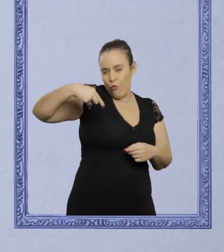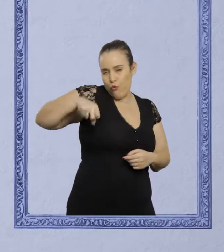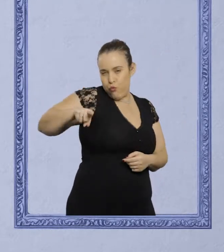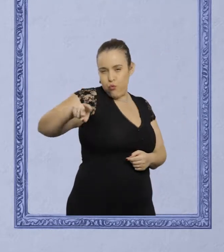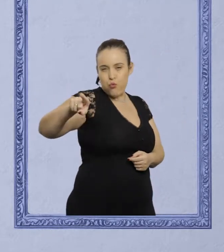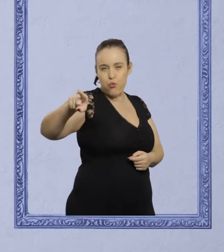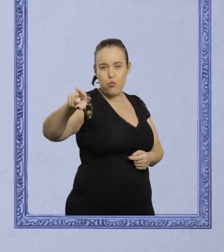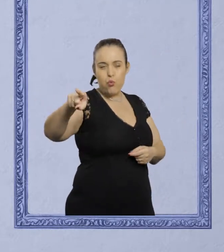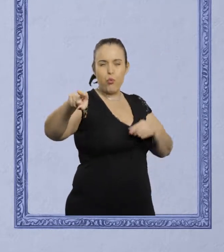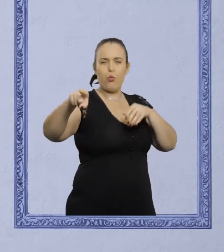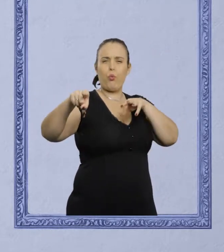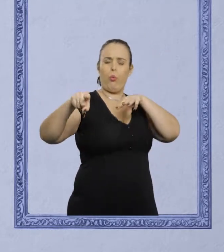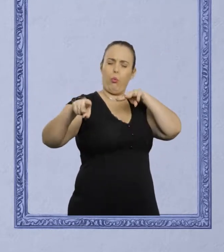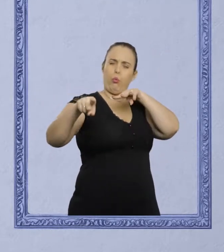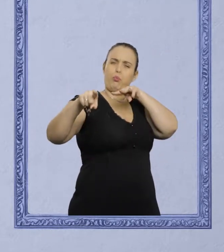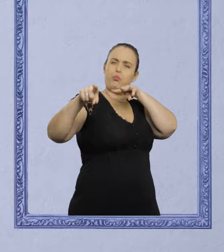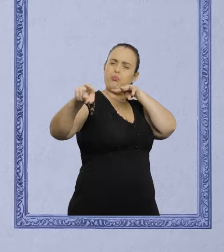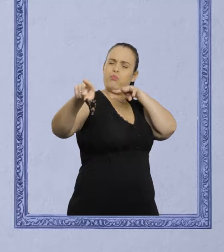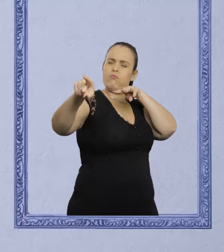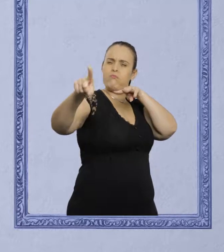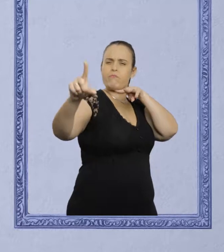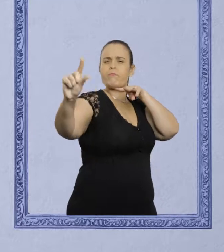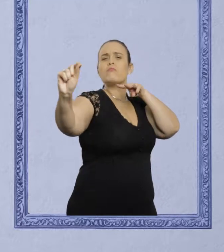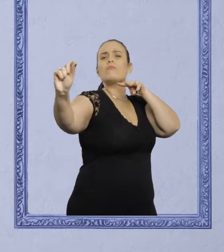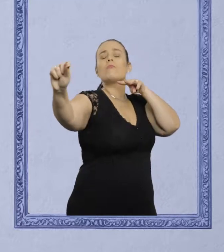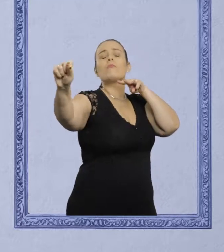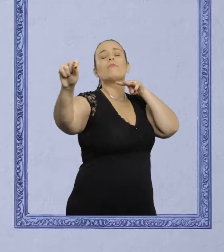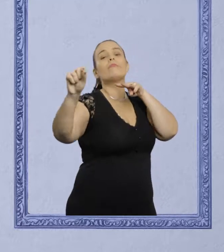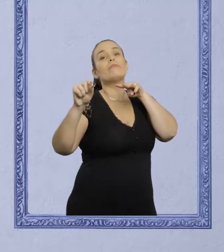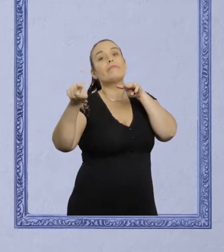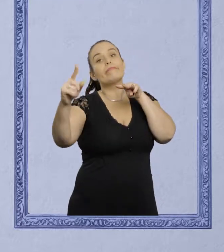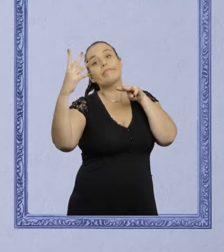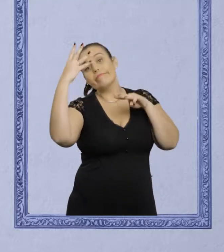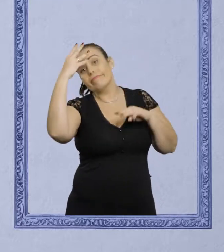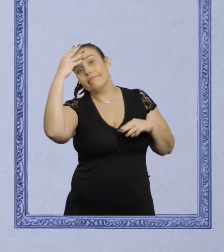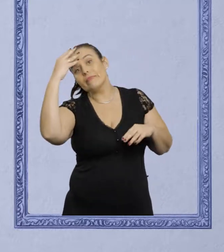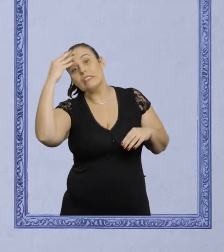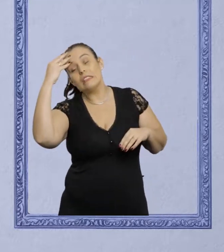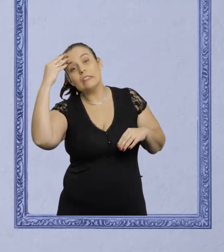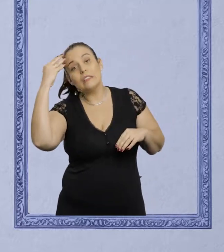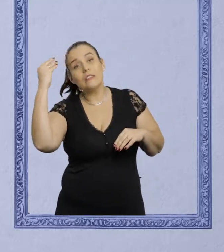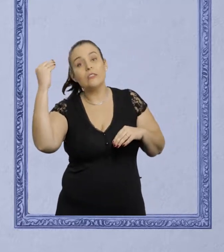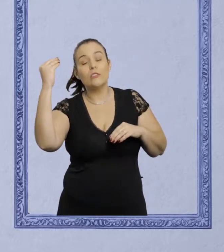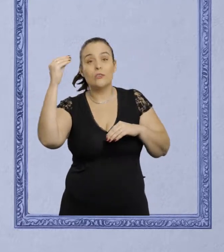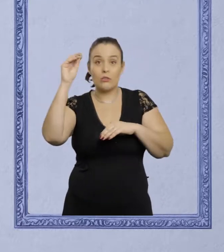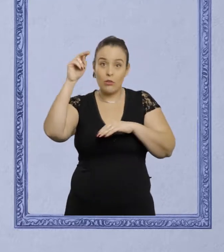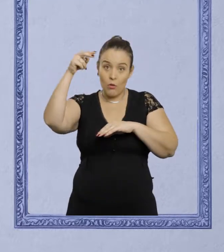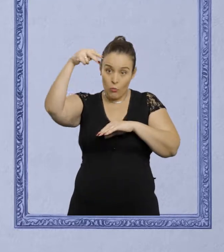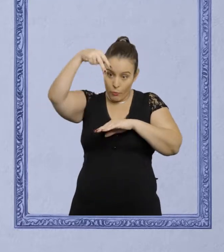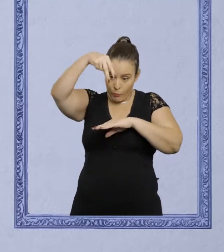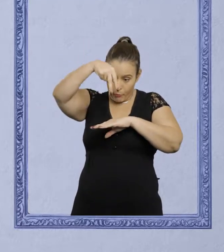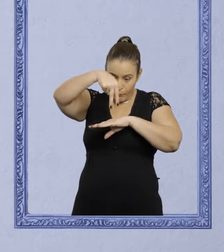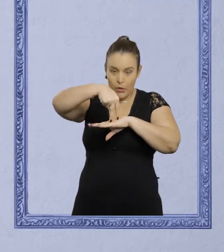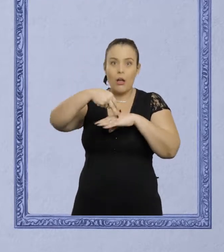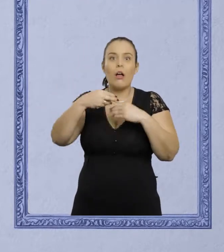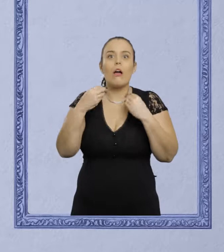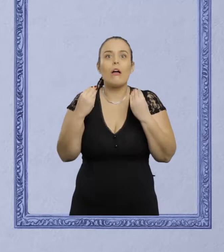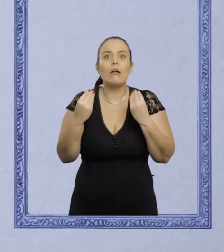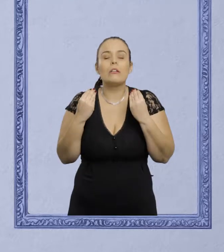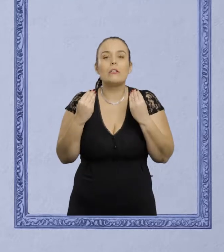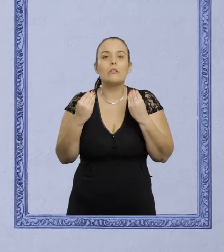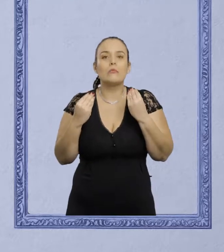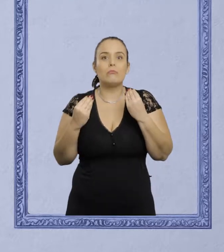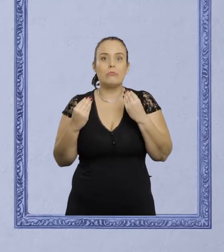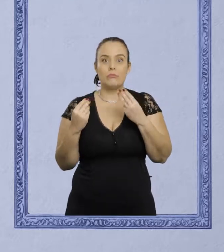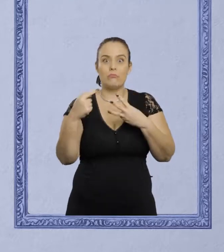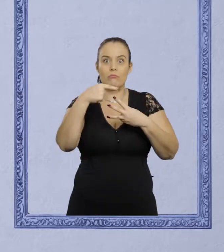de repente, sumia de vista. Peter havia esquecido de ensiná-los como parar de voar. Wendy, João